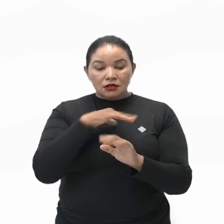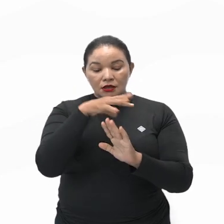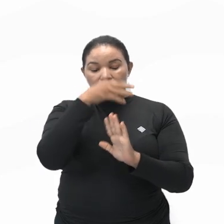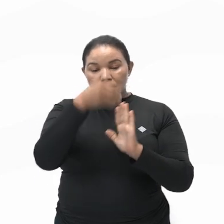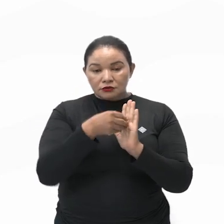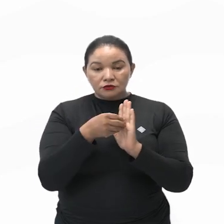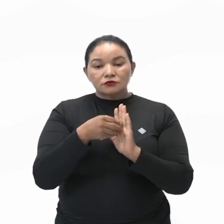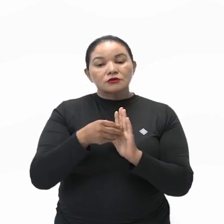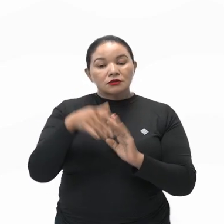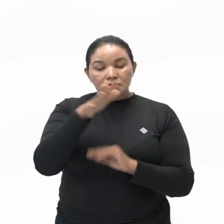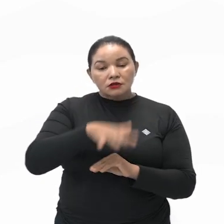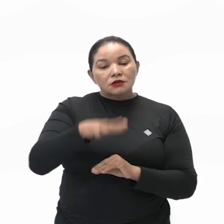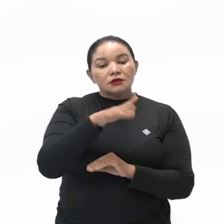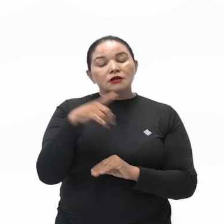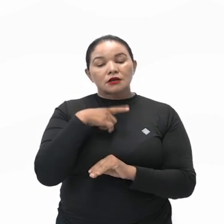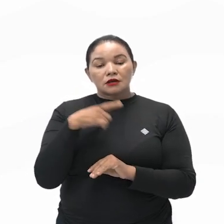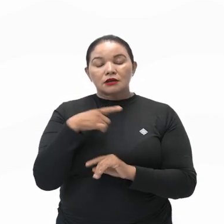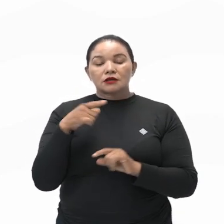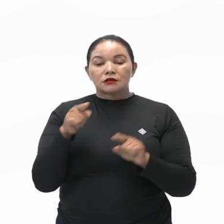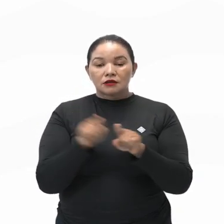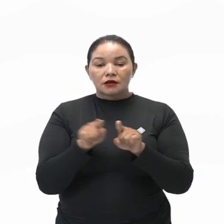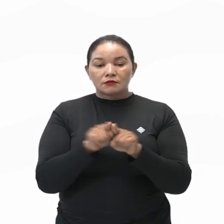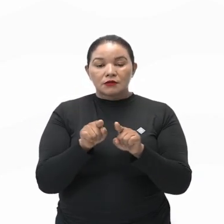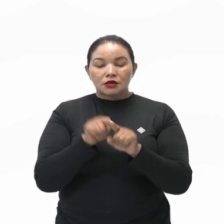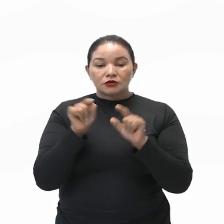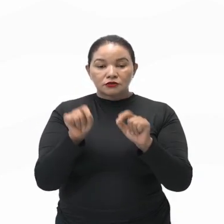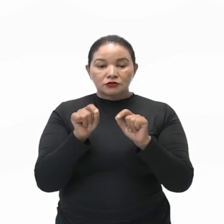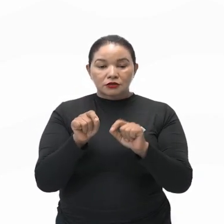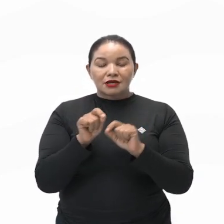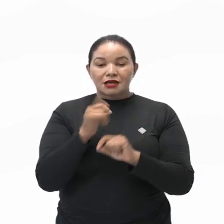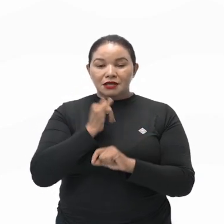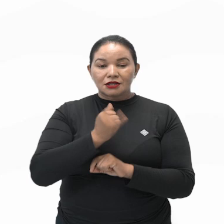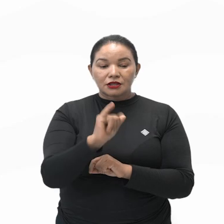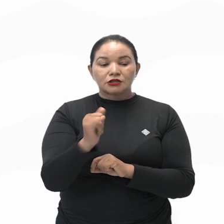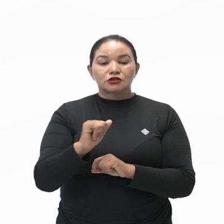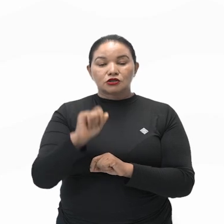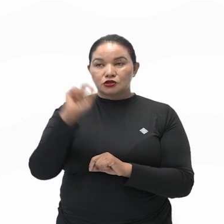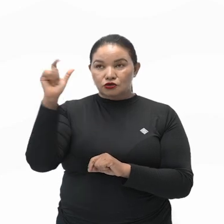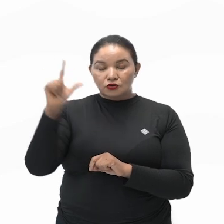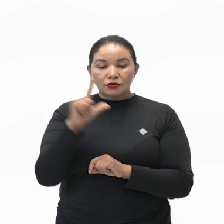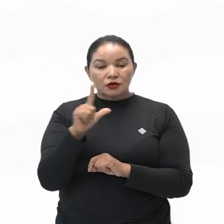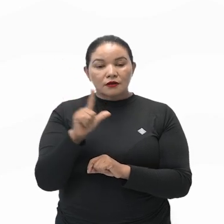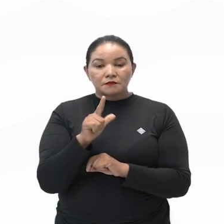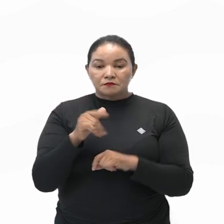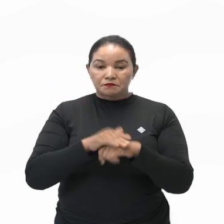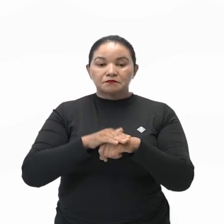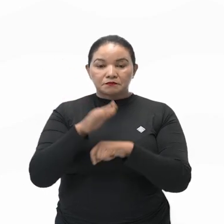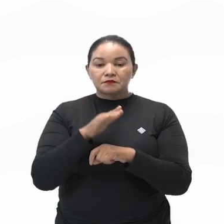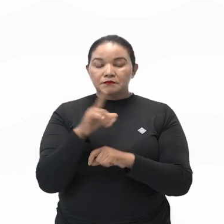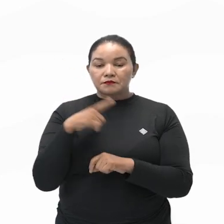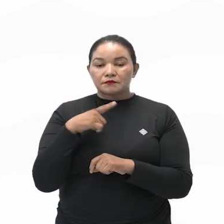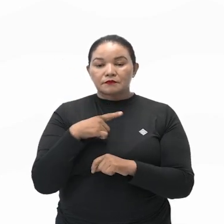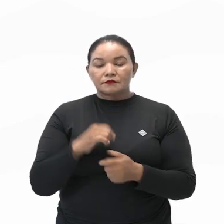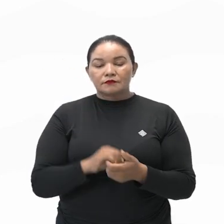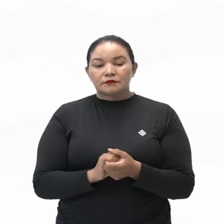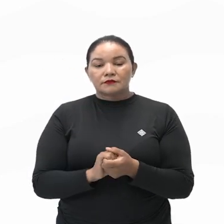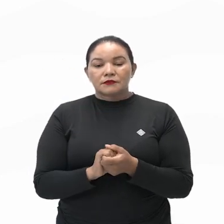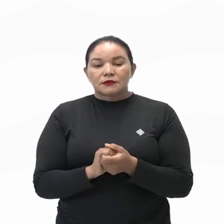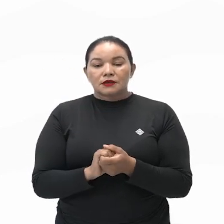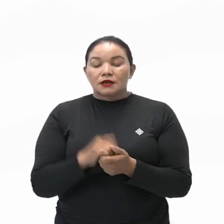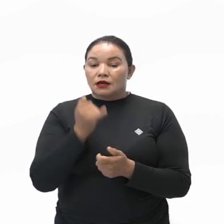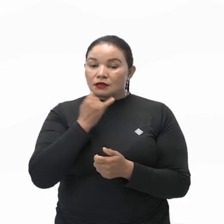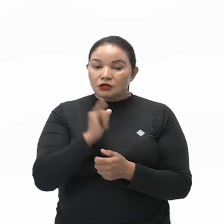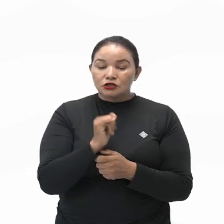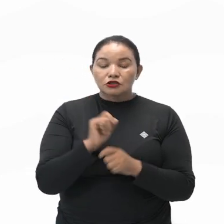tem mais incidência, né, da energia solar aí. Então essa energia ela pode ser